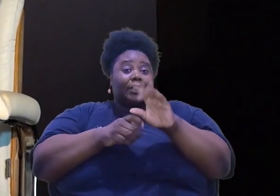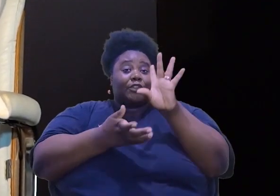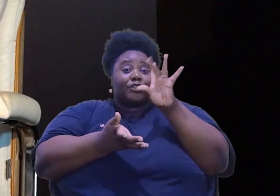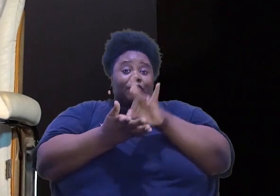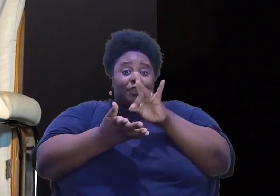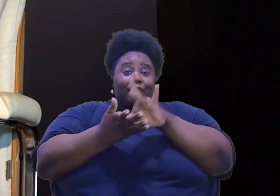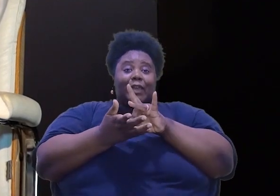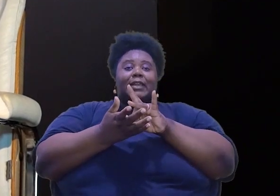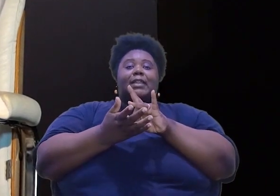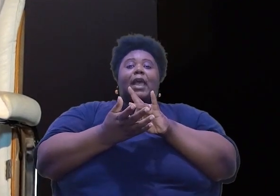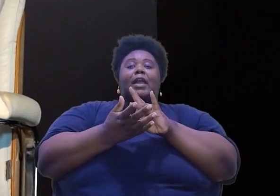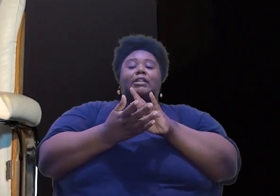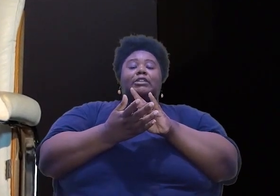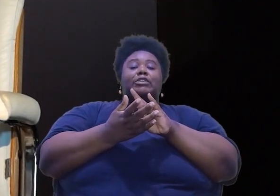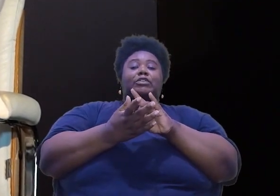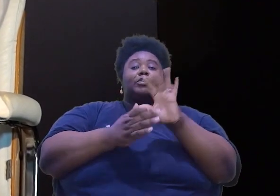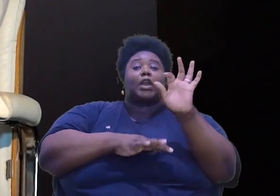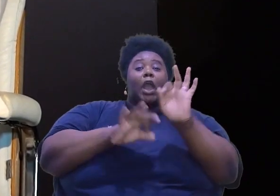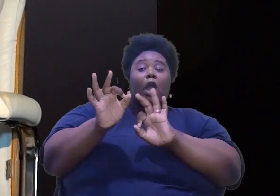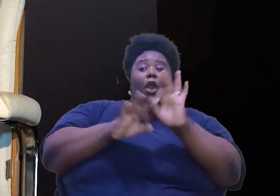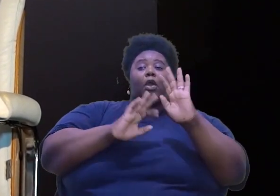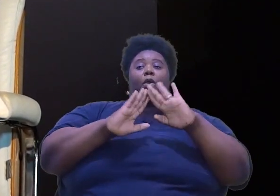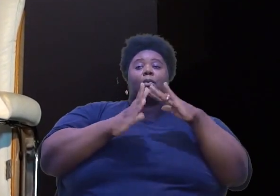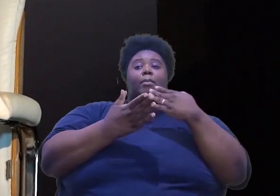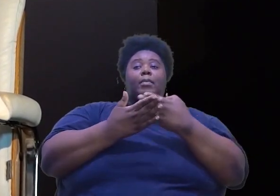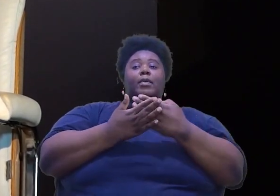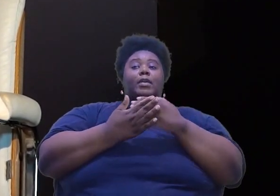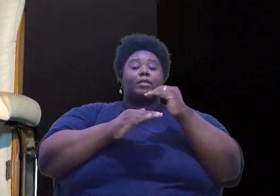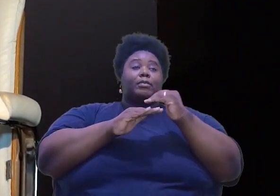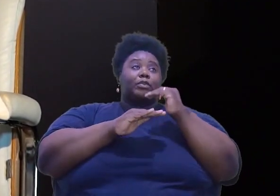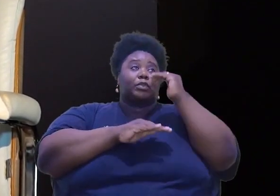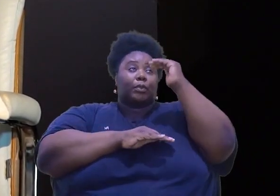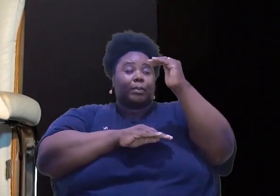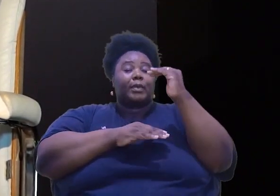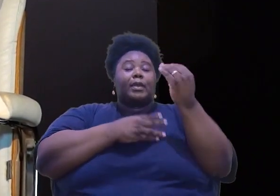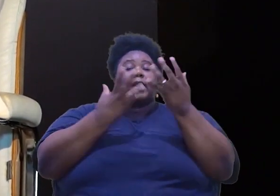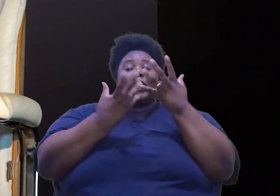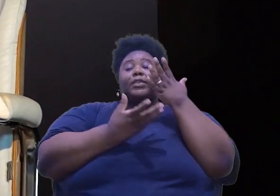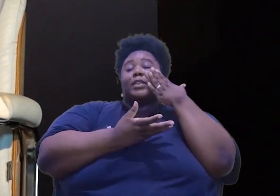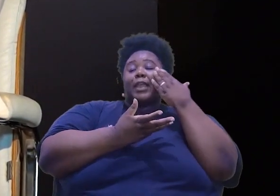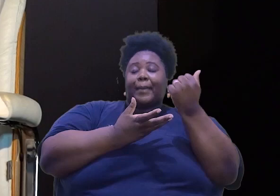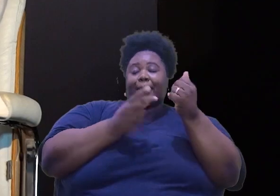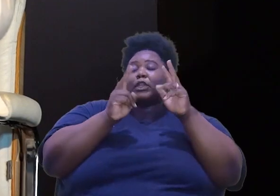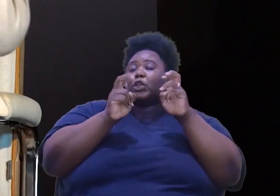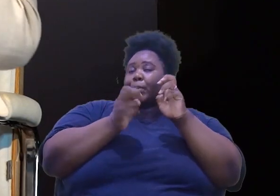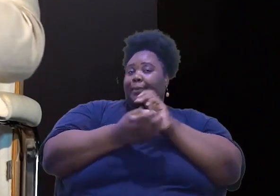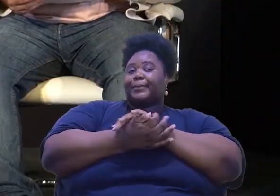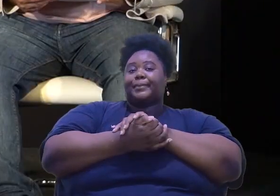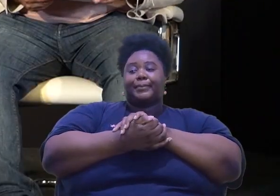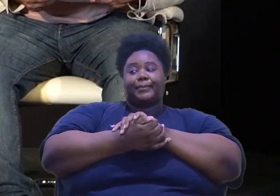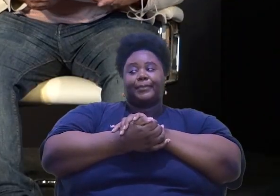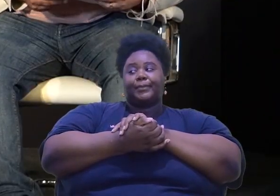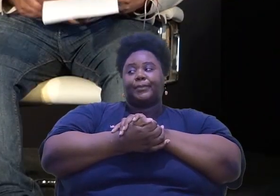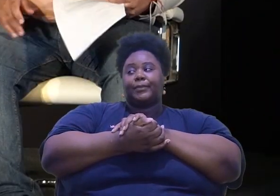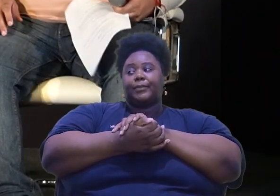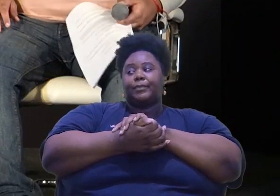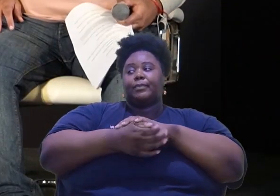na arquitetura da escola, de ir para o andar de cima. Então, queria te ouvir também em relação a isso.